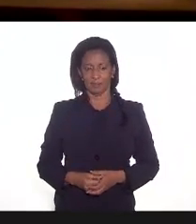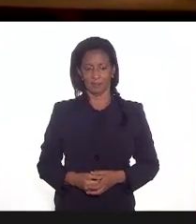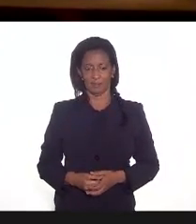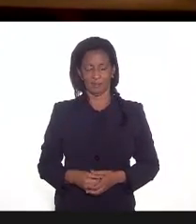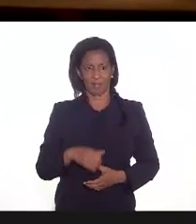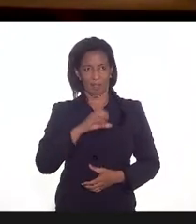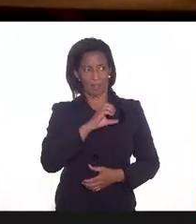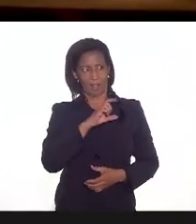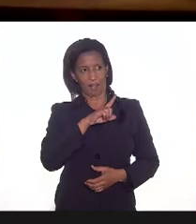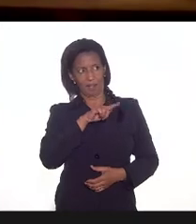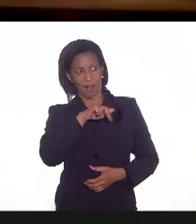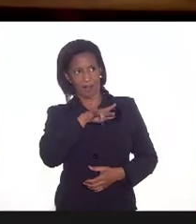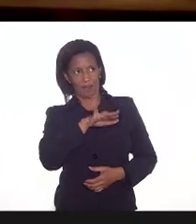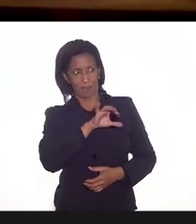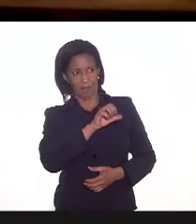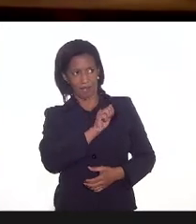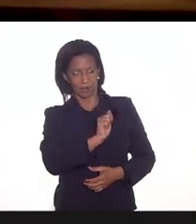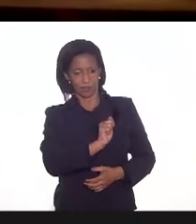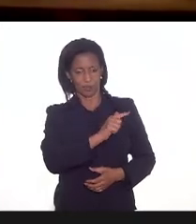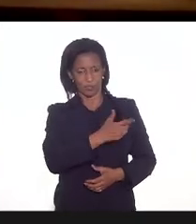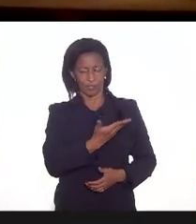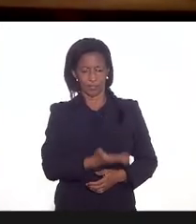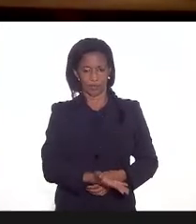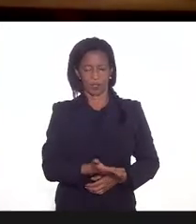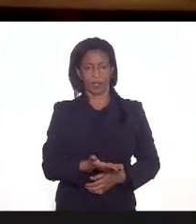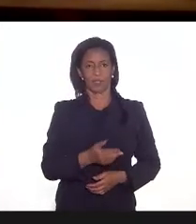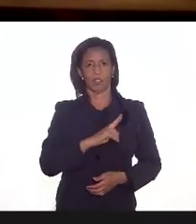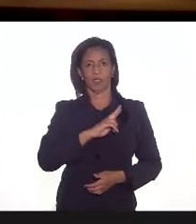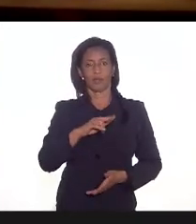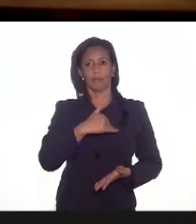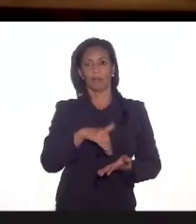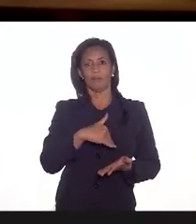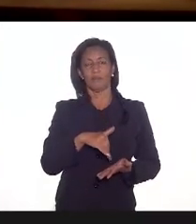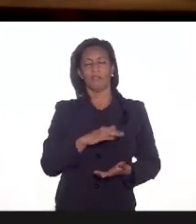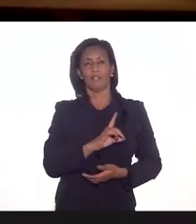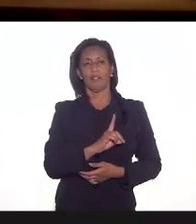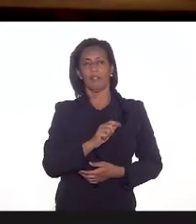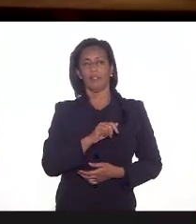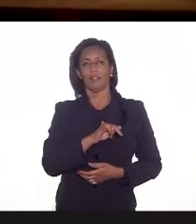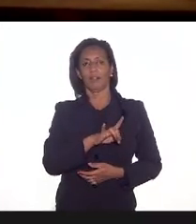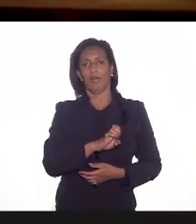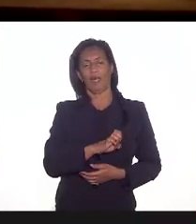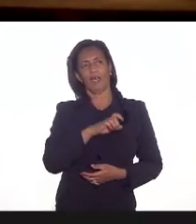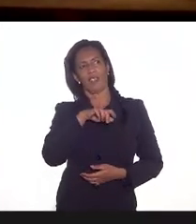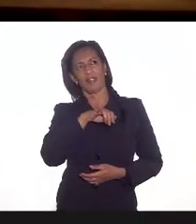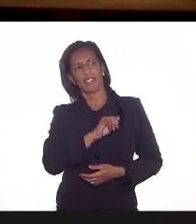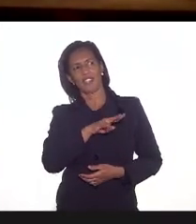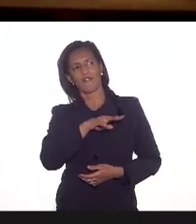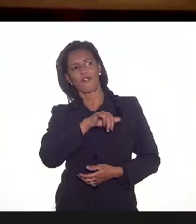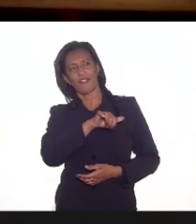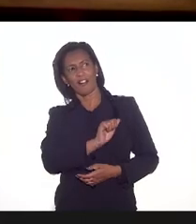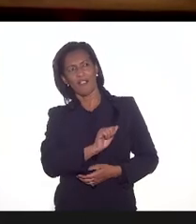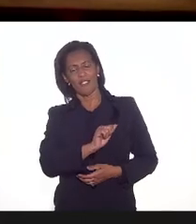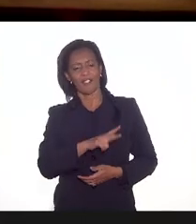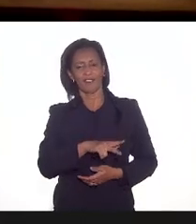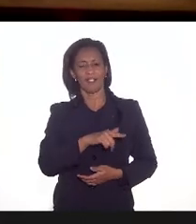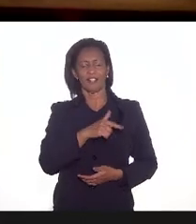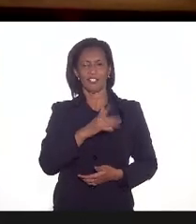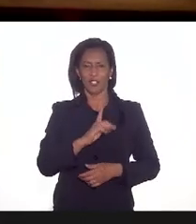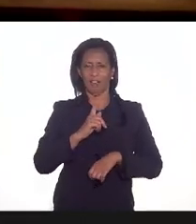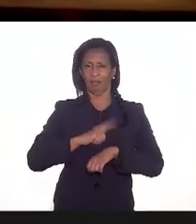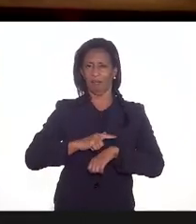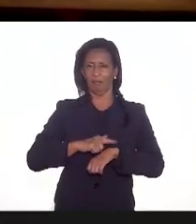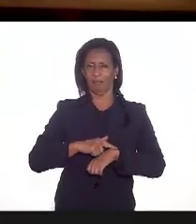a Cláudia Viana, em nome da secretária Daniele, Ivana, Lia, nossos amigos aqui de bastante